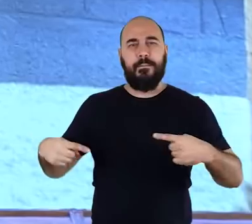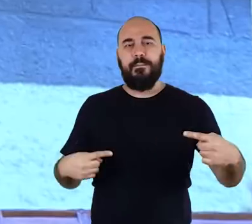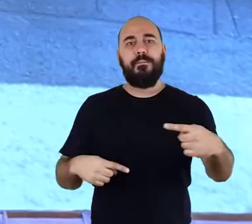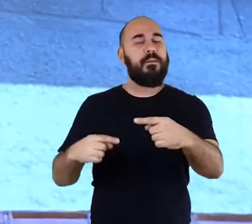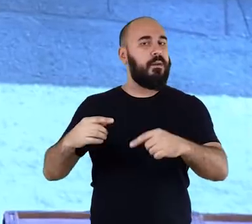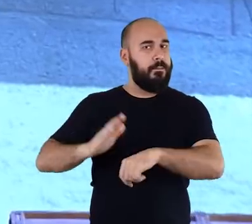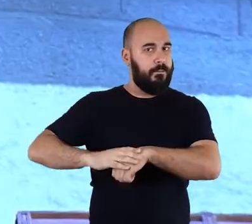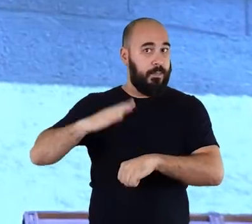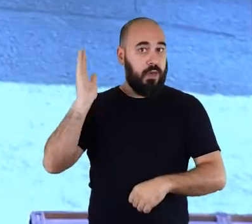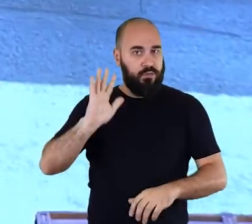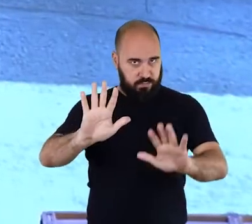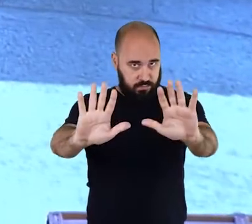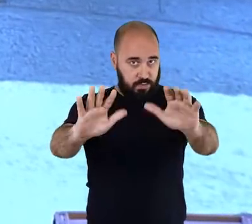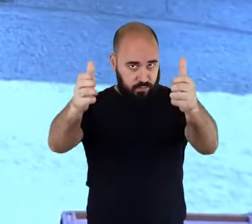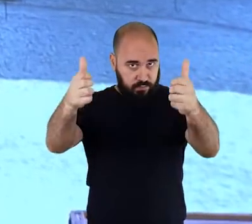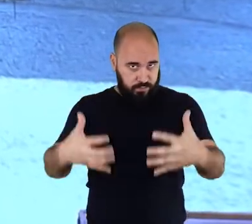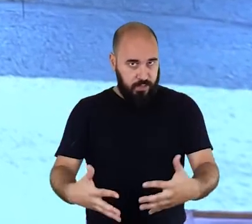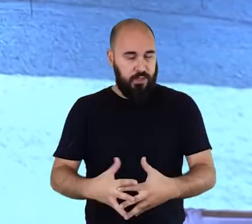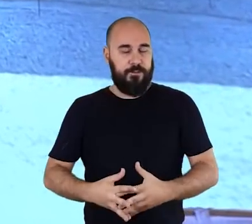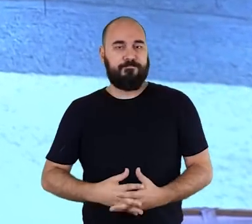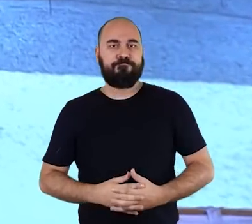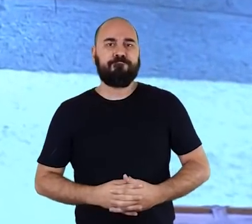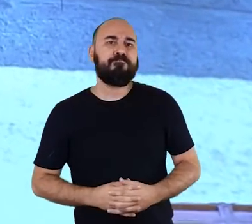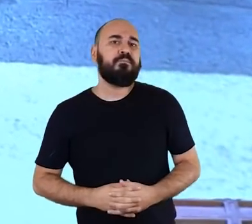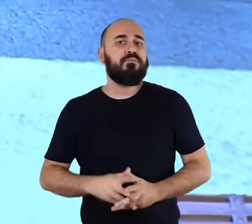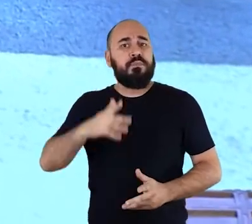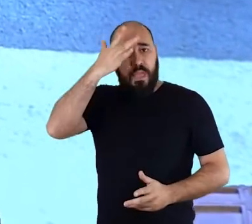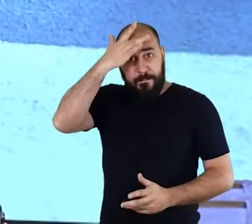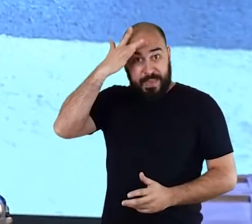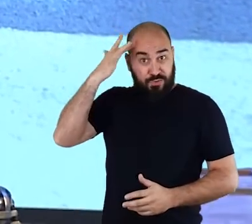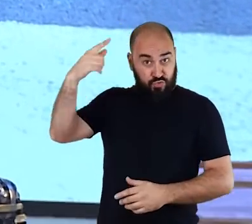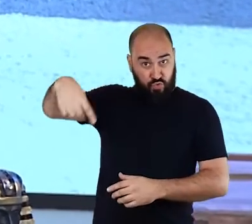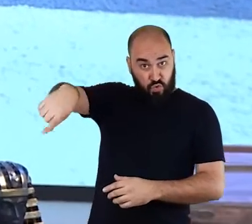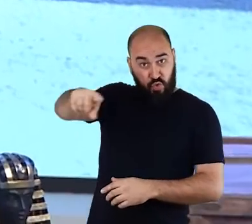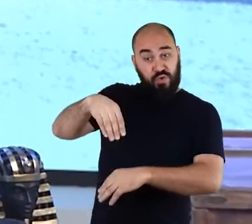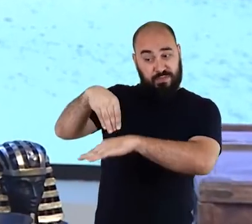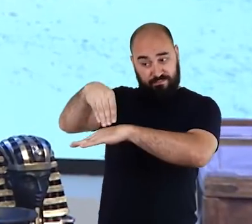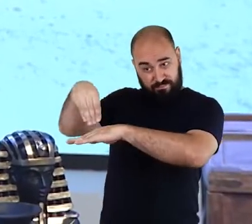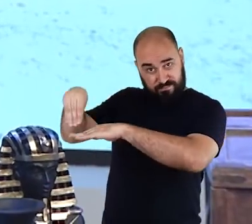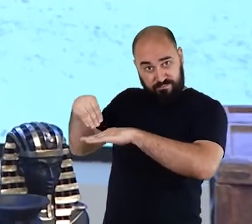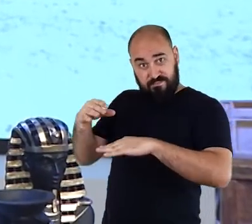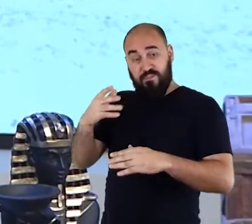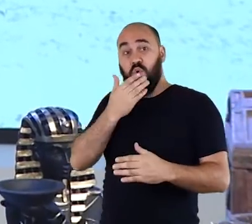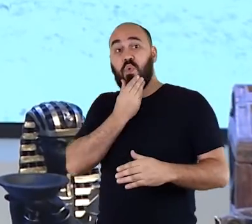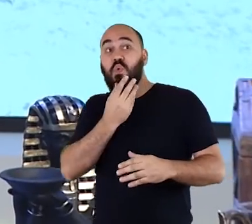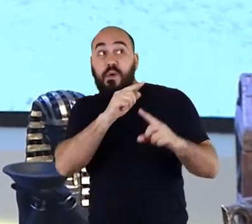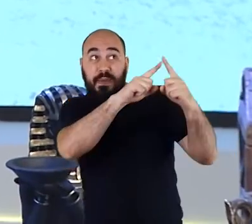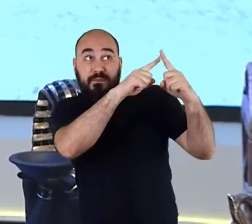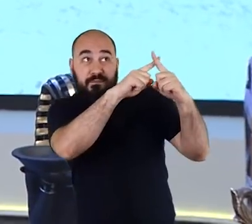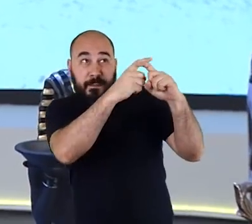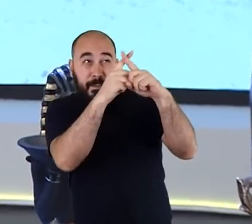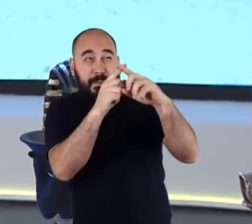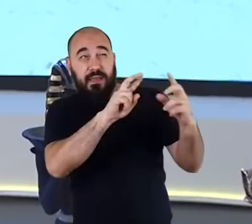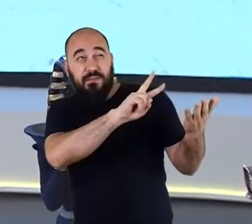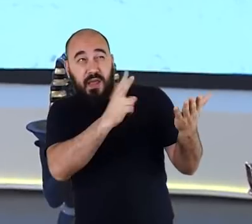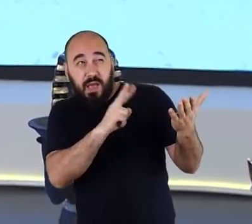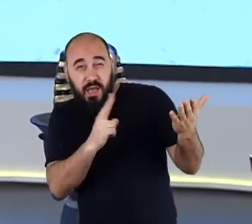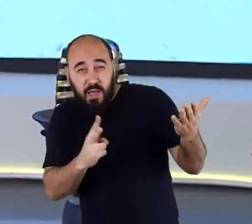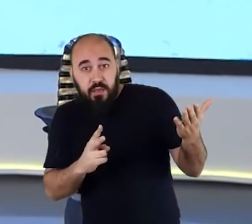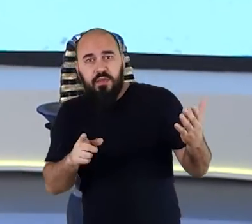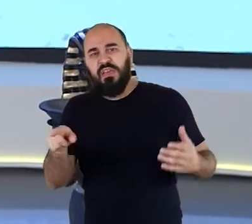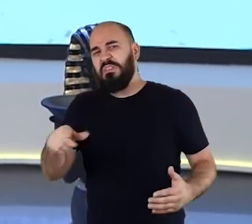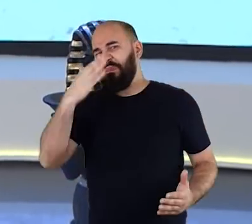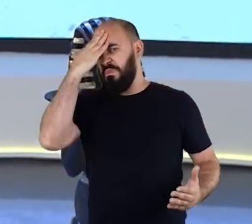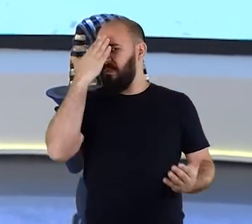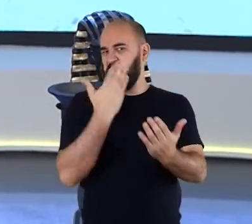É que muitos dos arqueólogos, dos epigrafistas, eram completamente céticos em relação